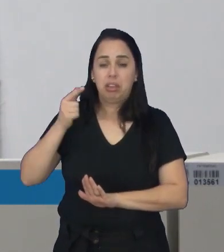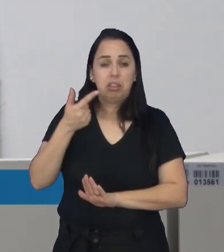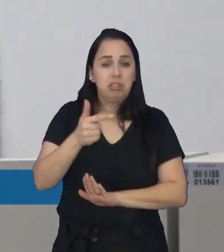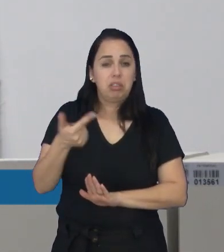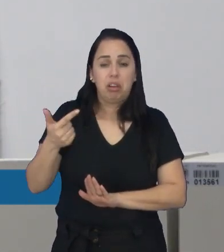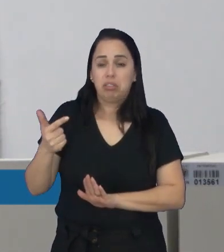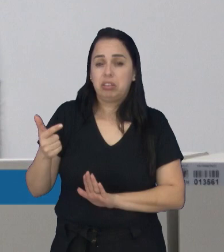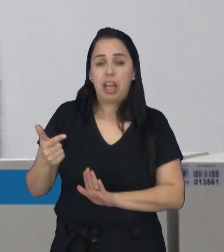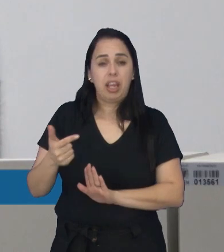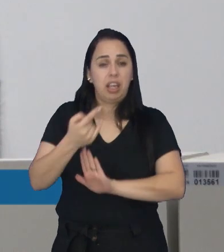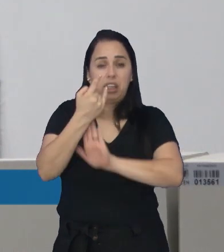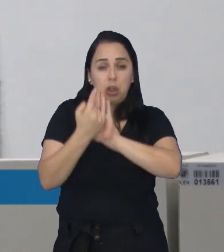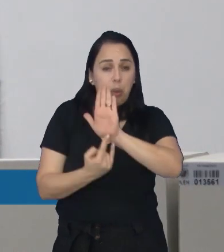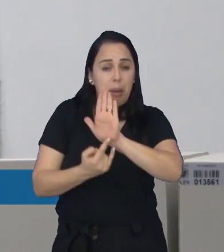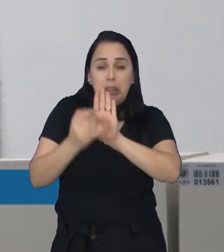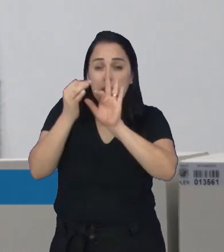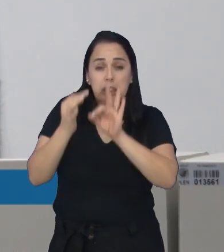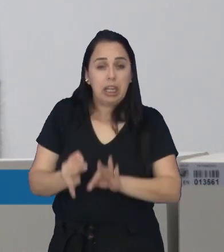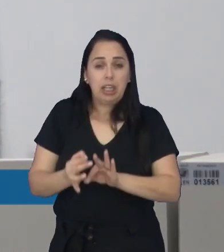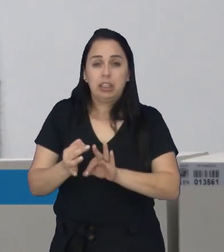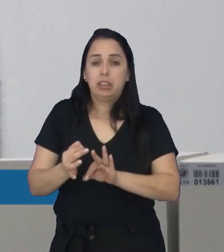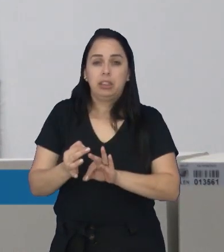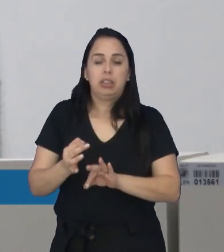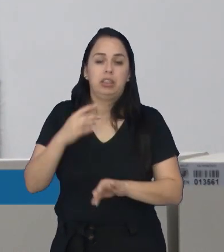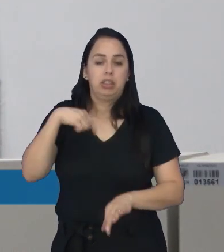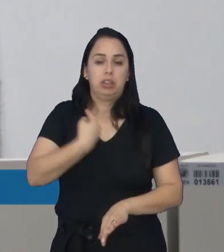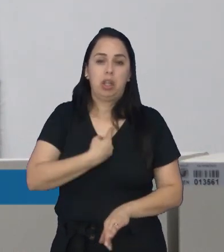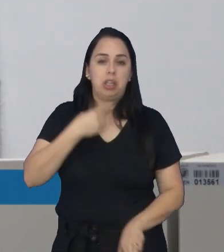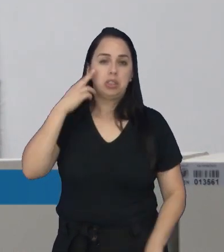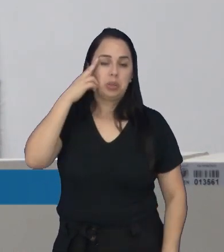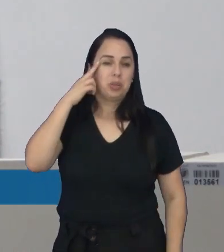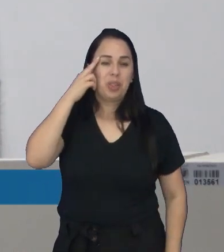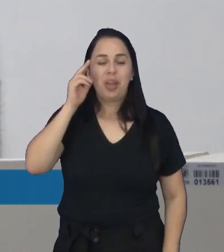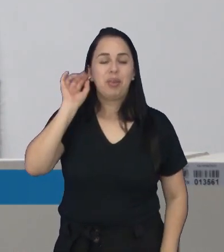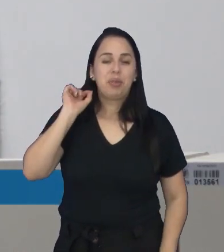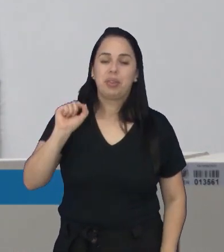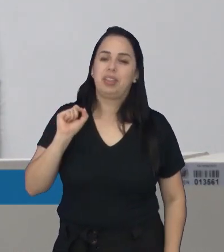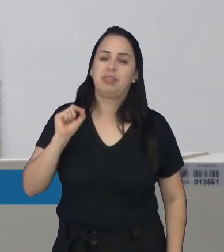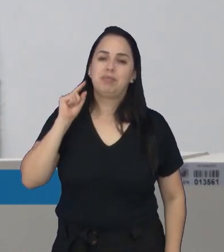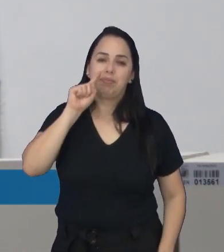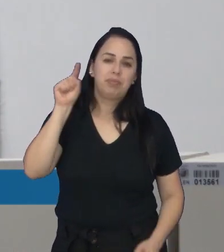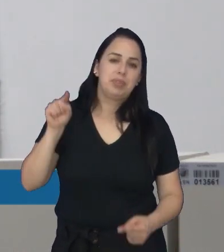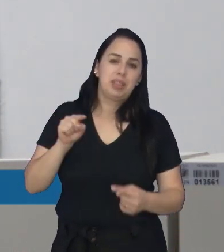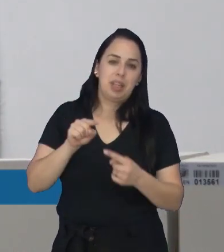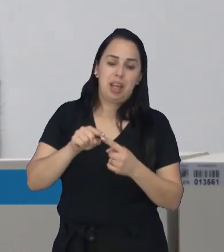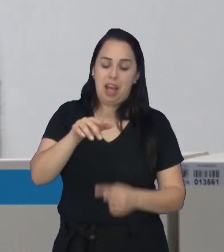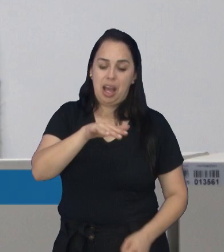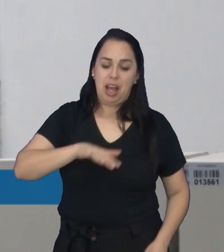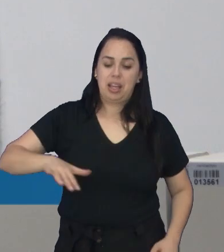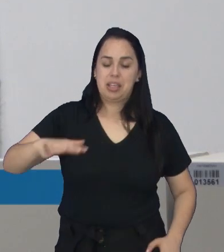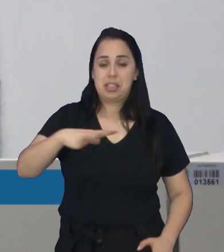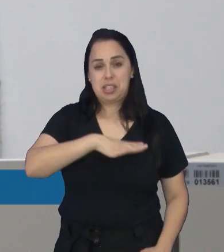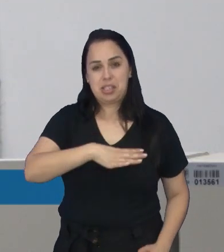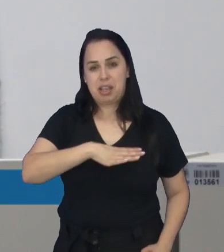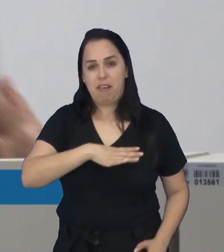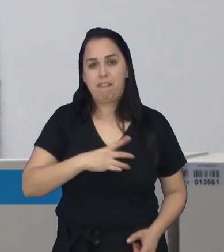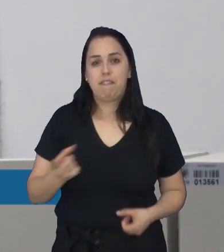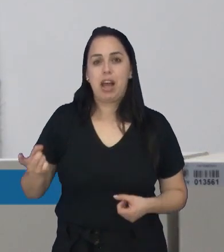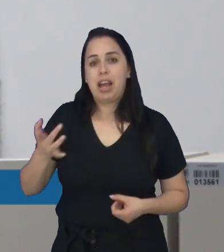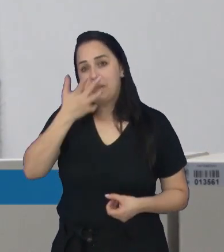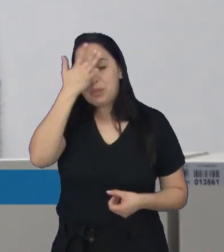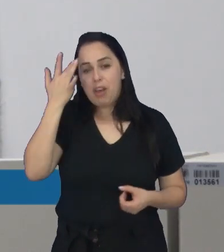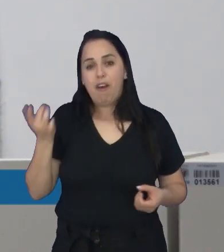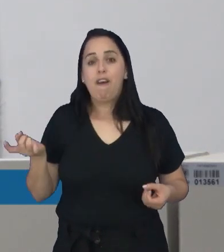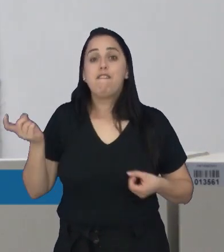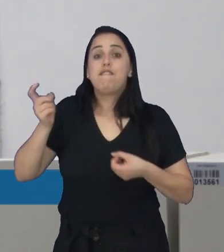tudo tem uma dificuldade muito grande porque o sonho de nós urbanistas é que o centro nas áreas mais centrais voltem as pessoas